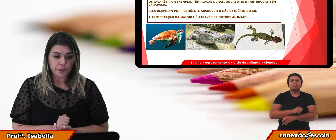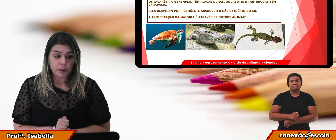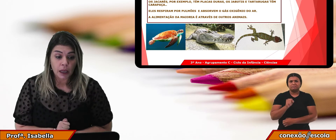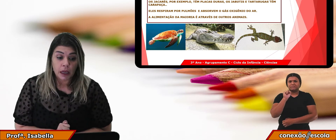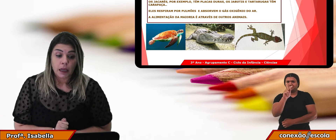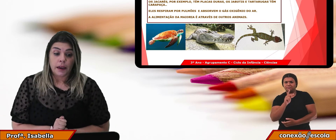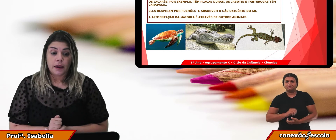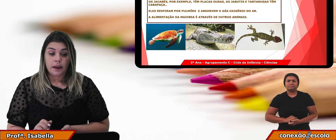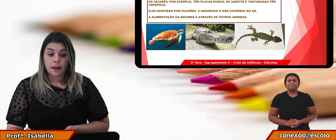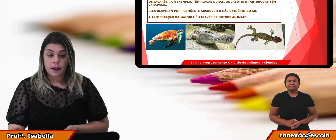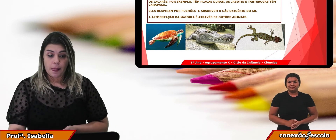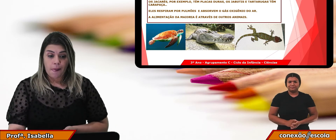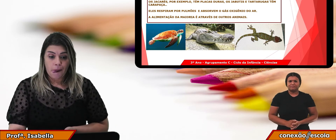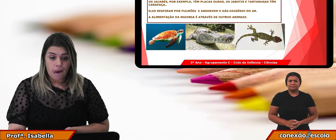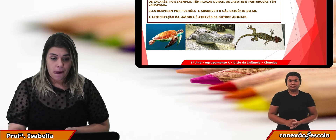bom?